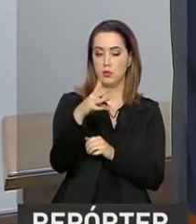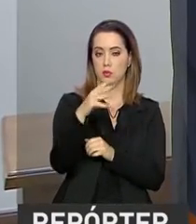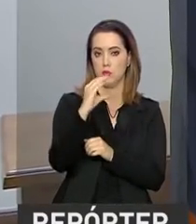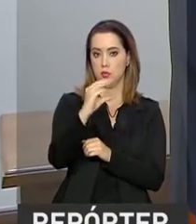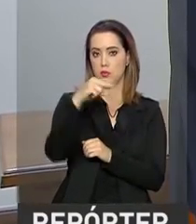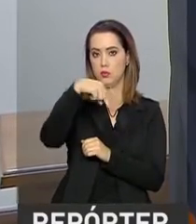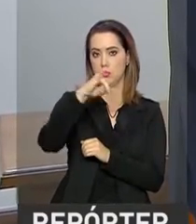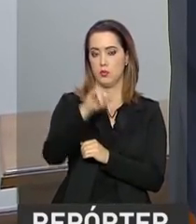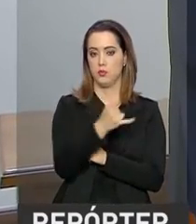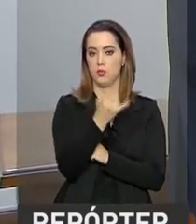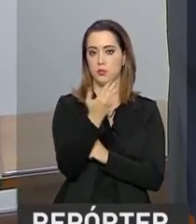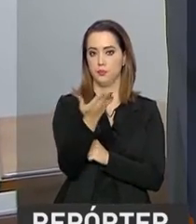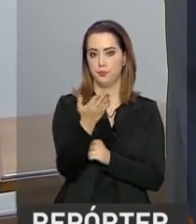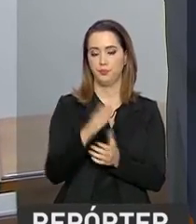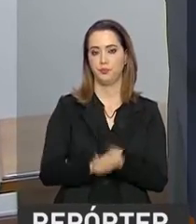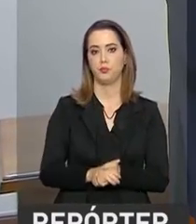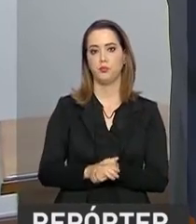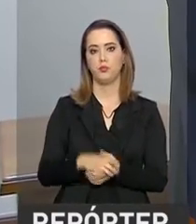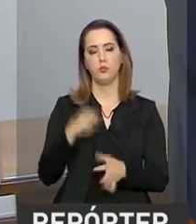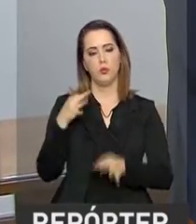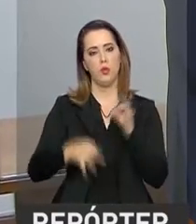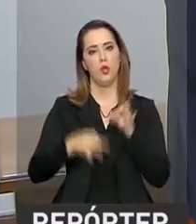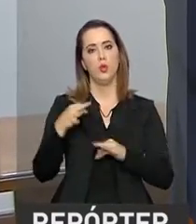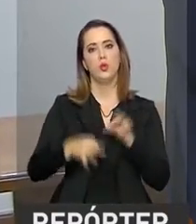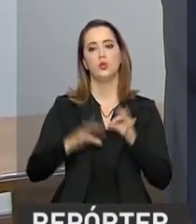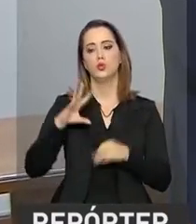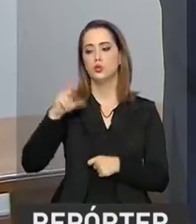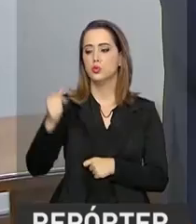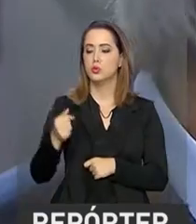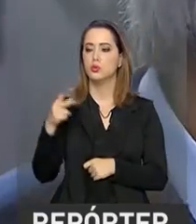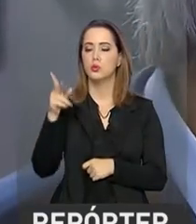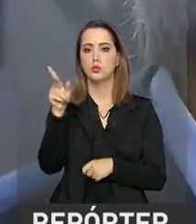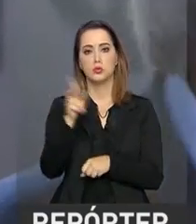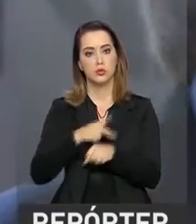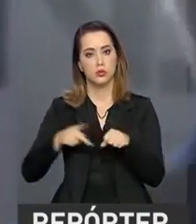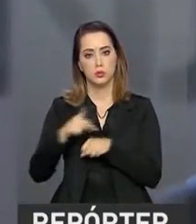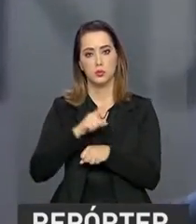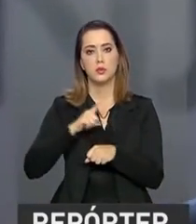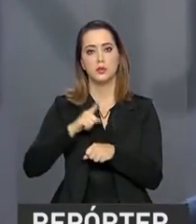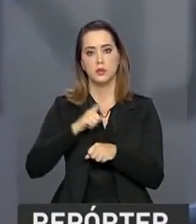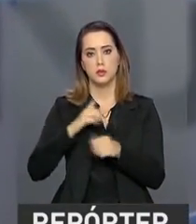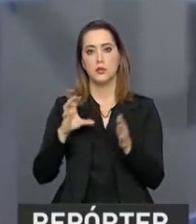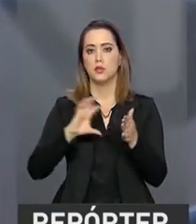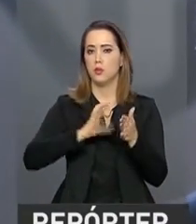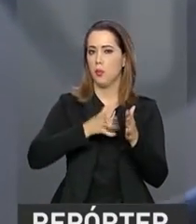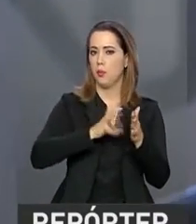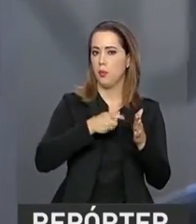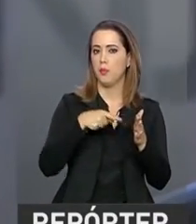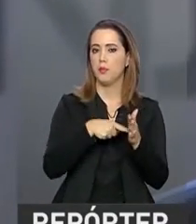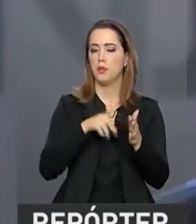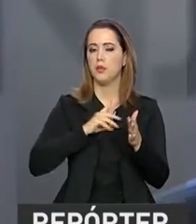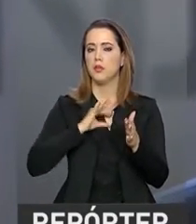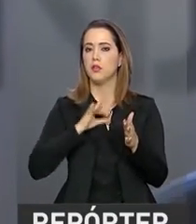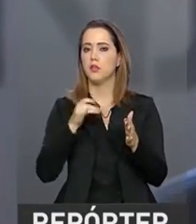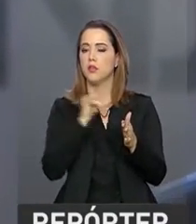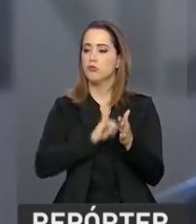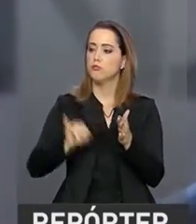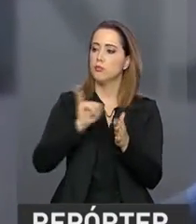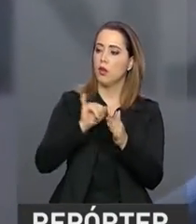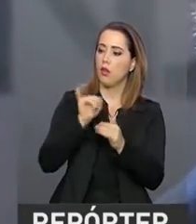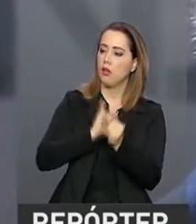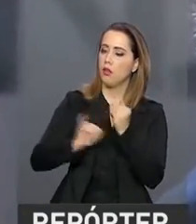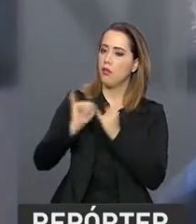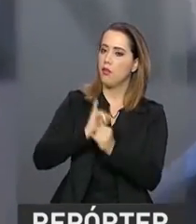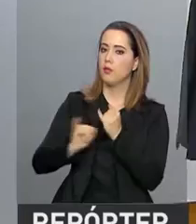A partir de agora juízes de todo o país terão acesso a um banco de dados com informações técnicas para auxiliar no julgamento